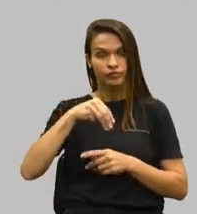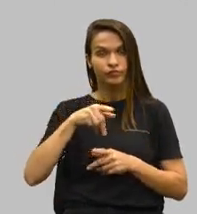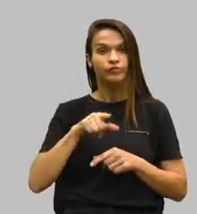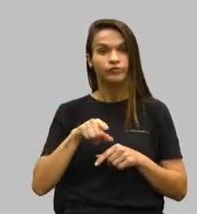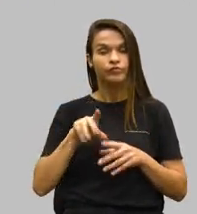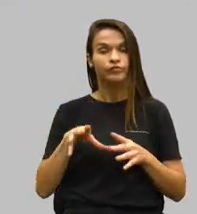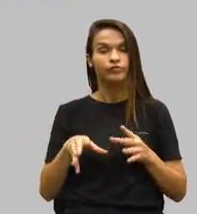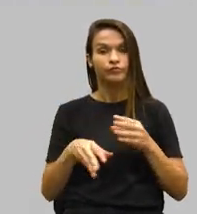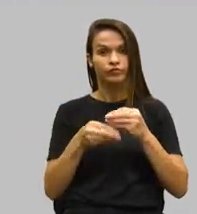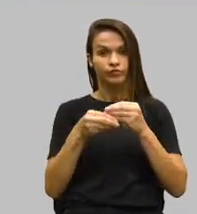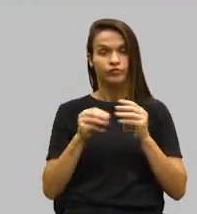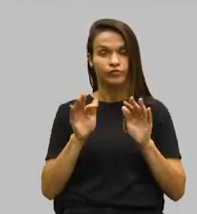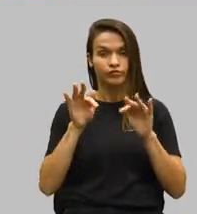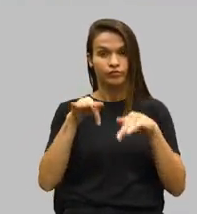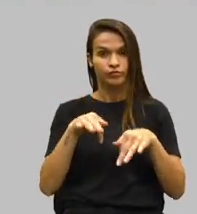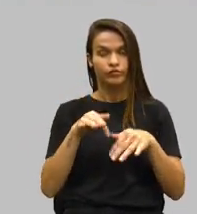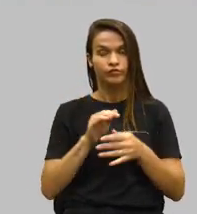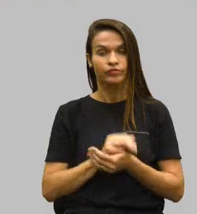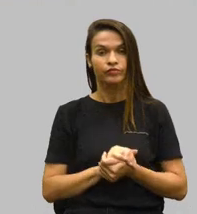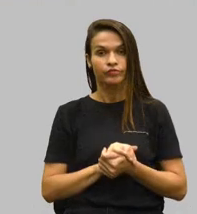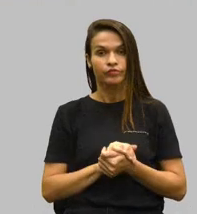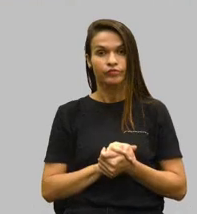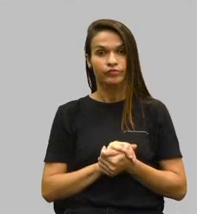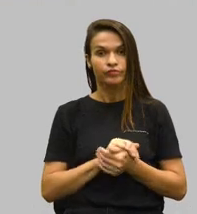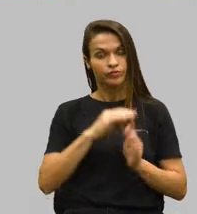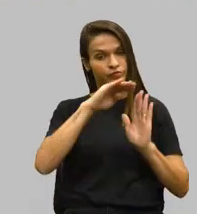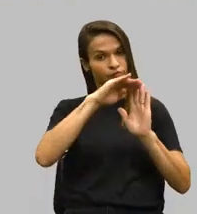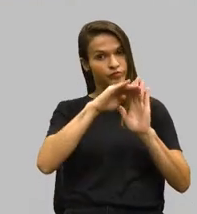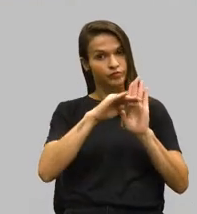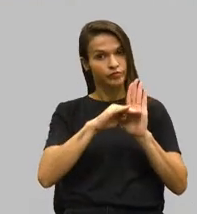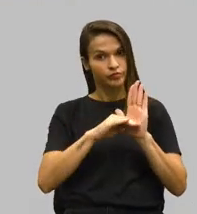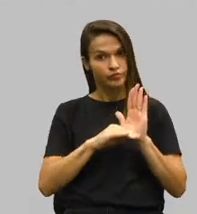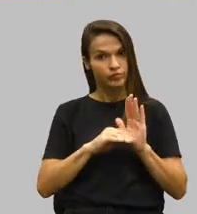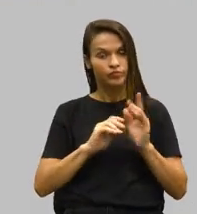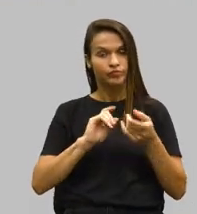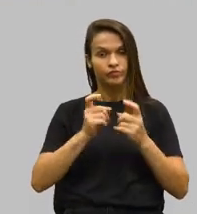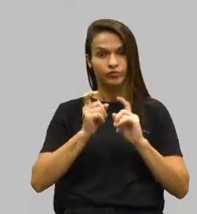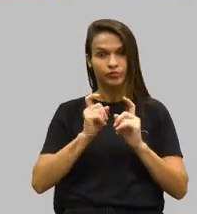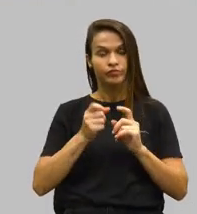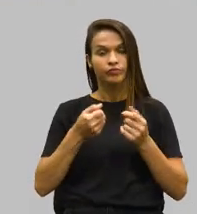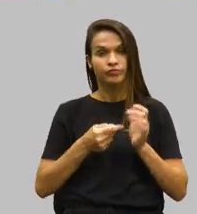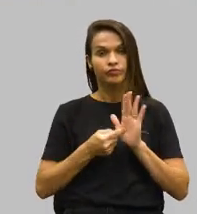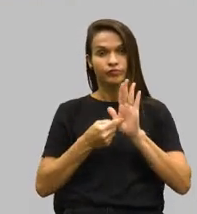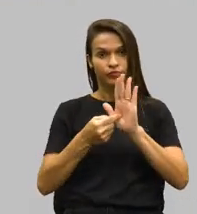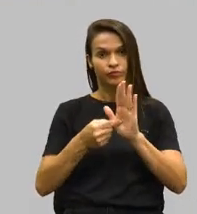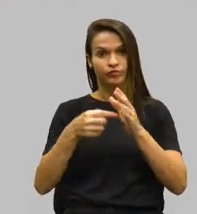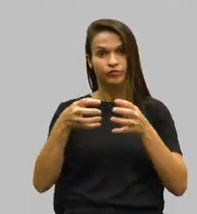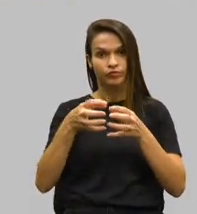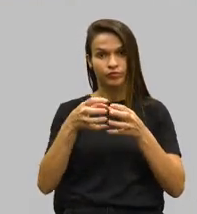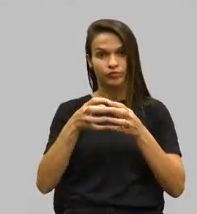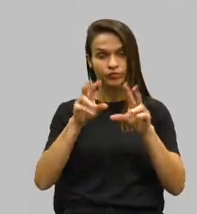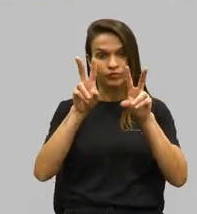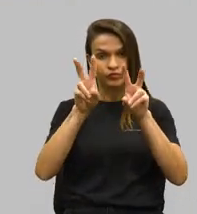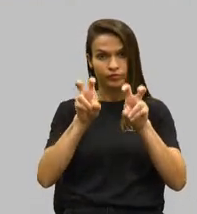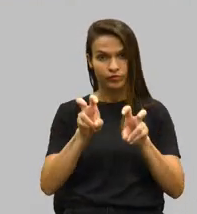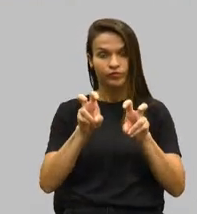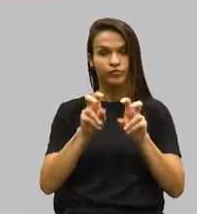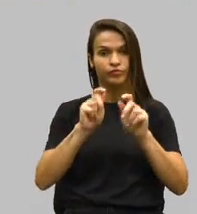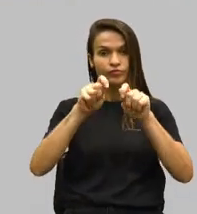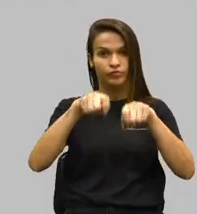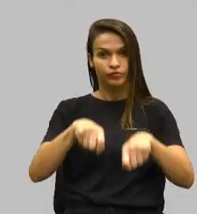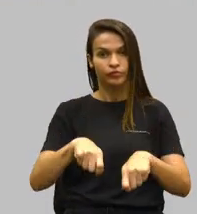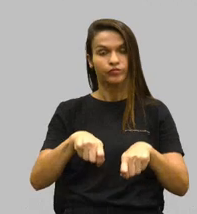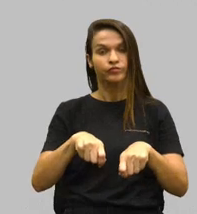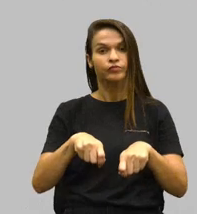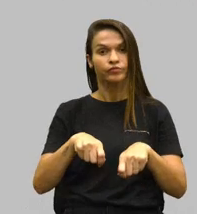finais os requerimentos decorrentes dessa reunião deverão ser apresentados na comissão temática competente e